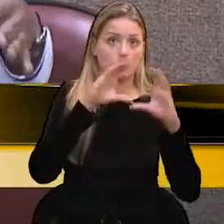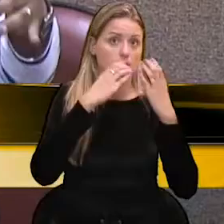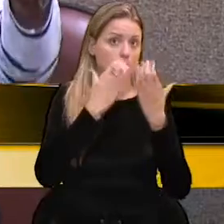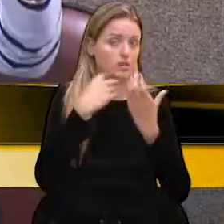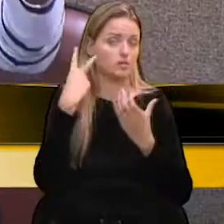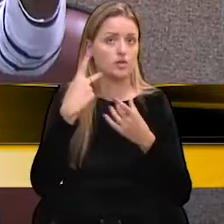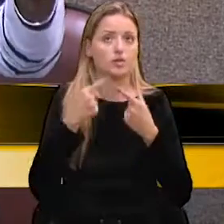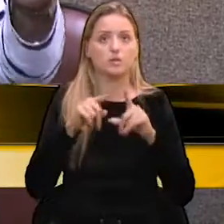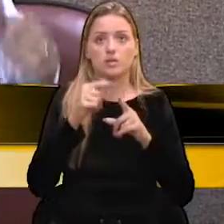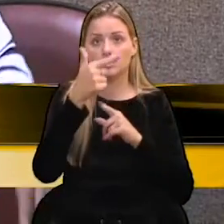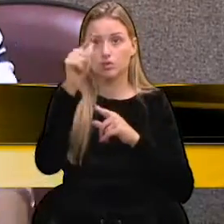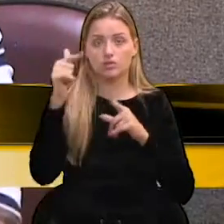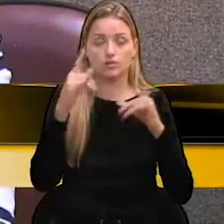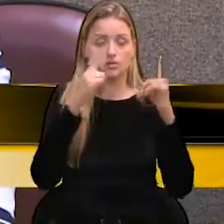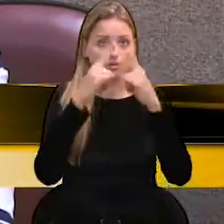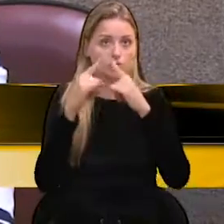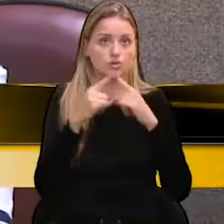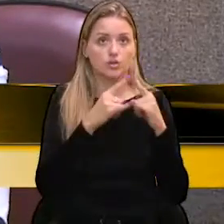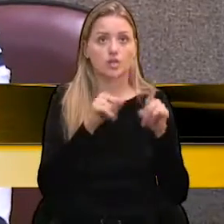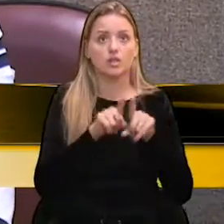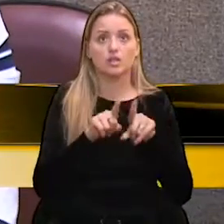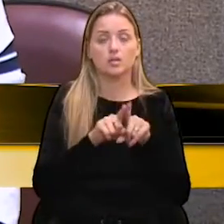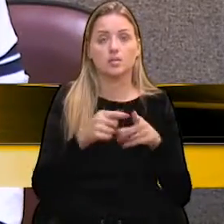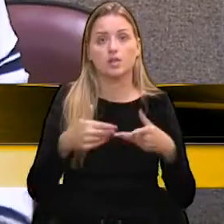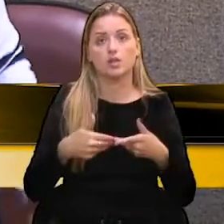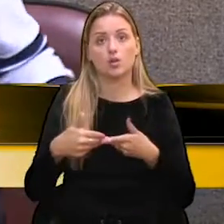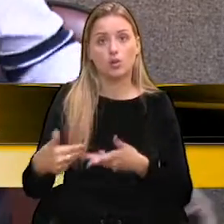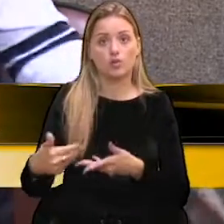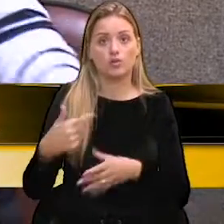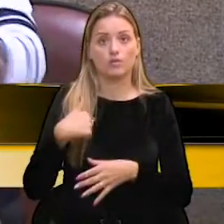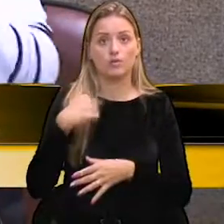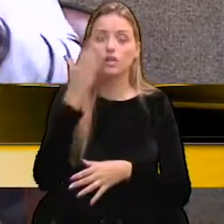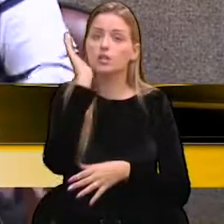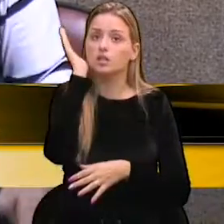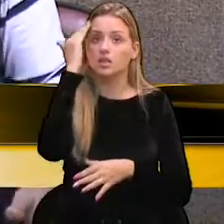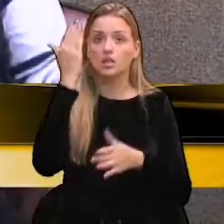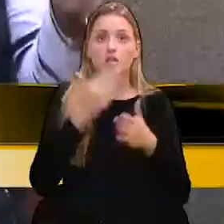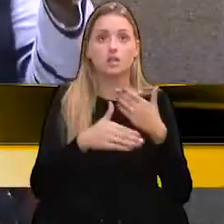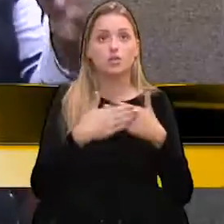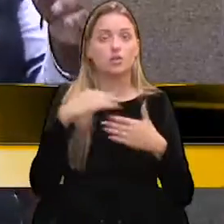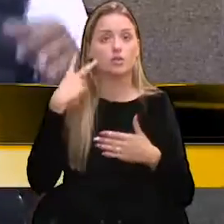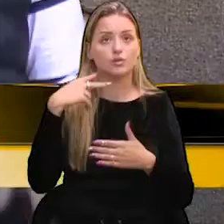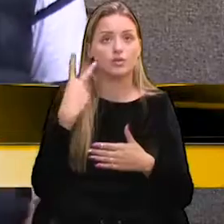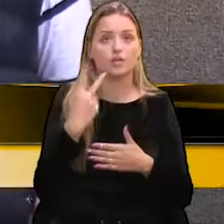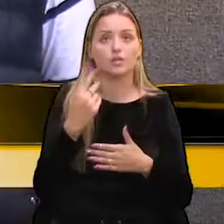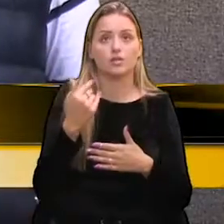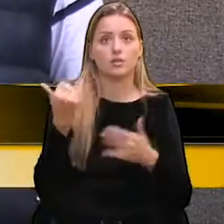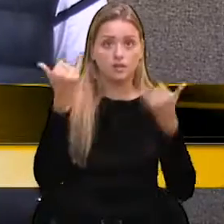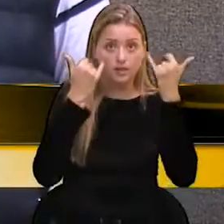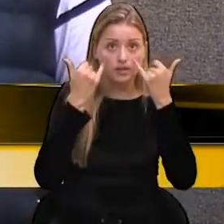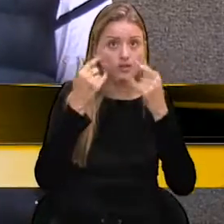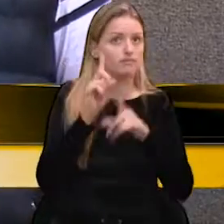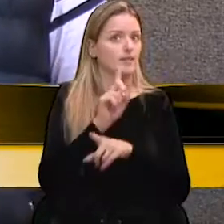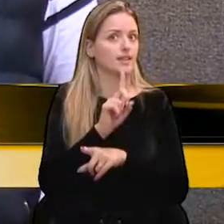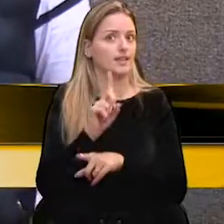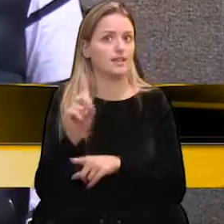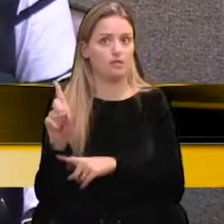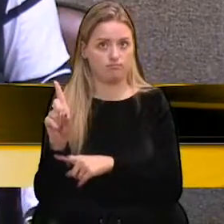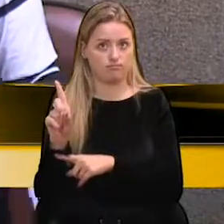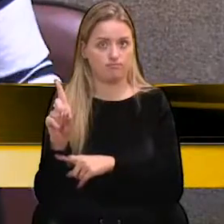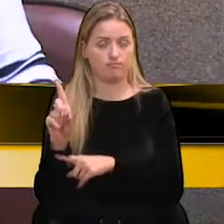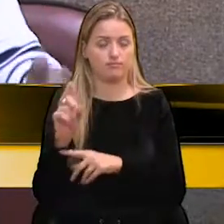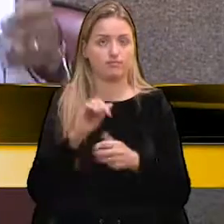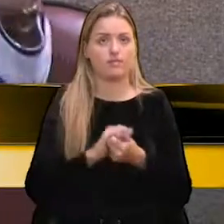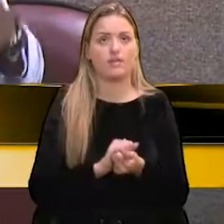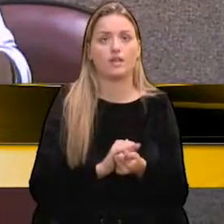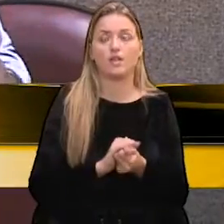outras instituições, e envia o presidente um convite à Vossa Excelência. Imagino que todos os vereadores ficam sabendo. Não, não é isso que acontece.